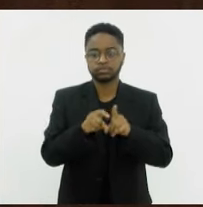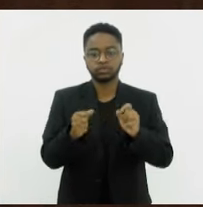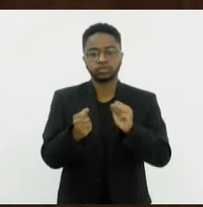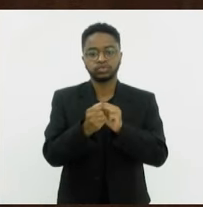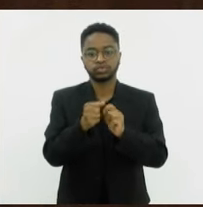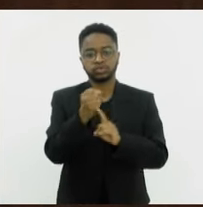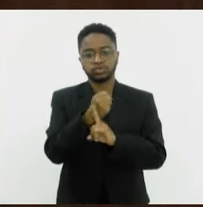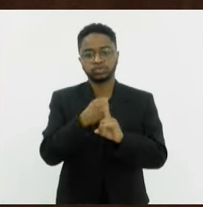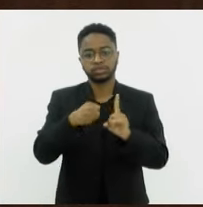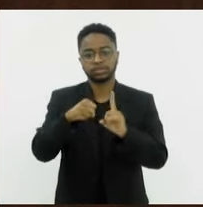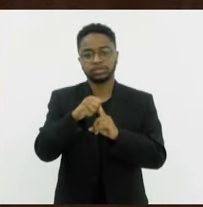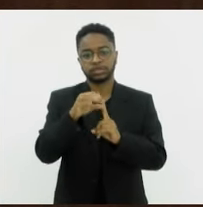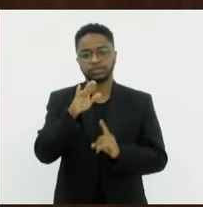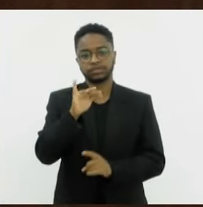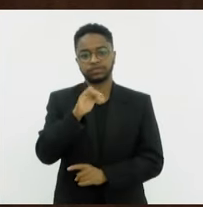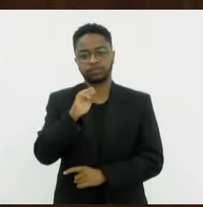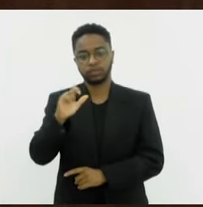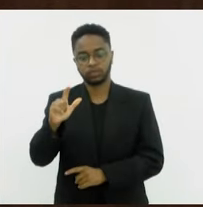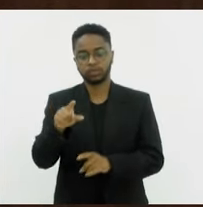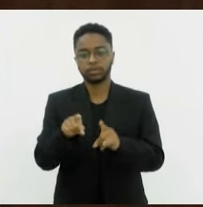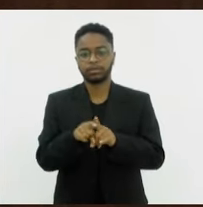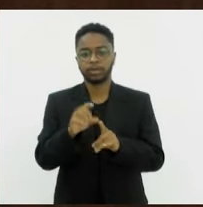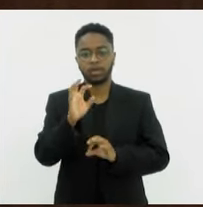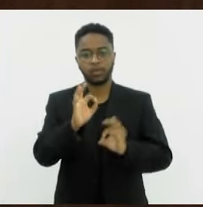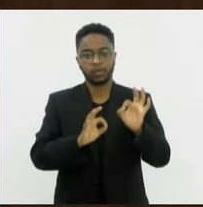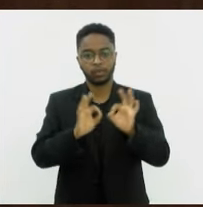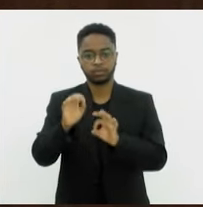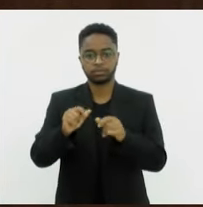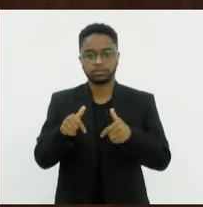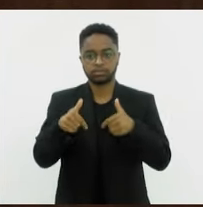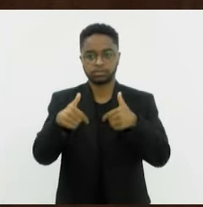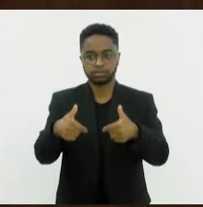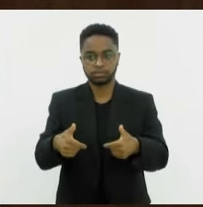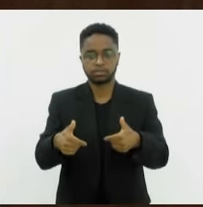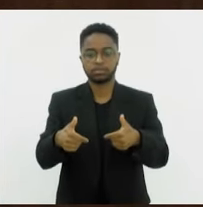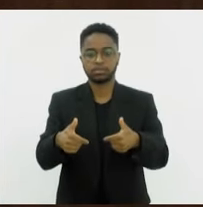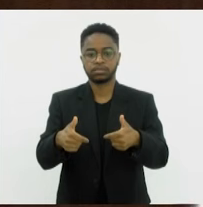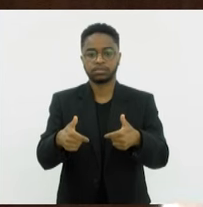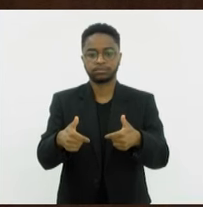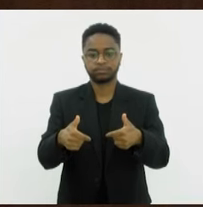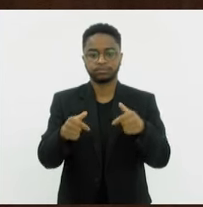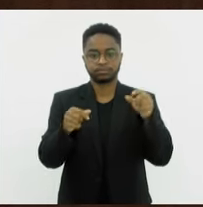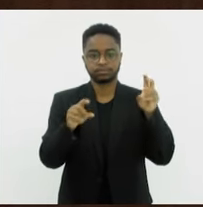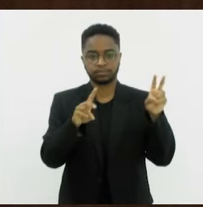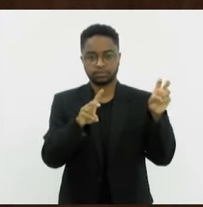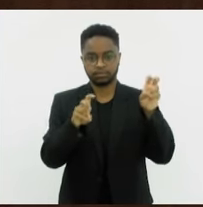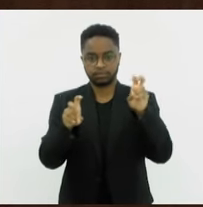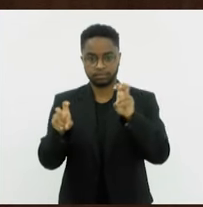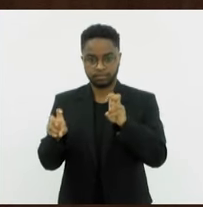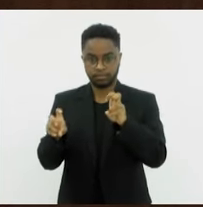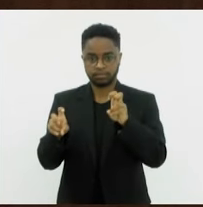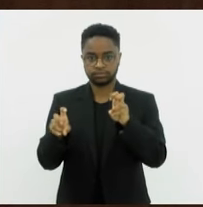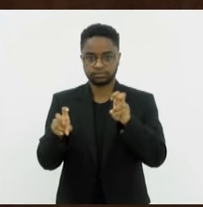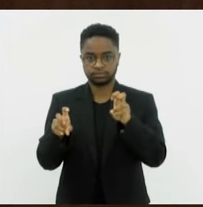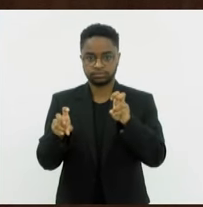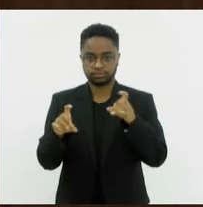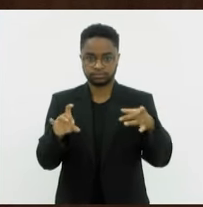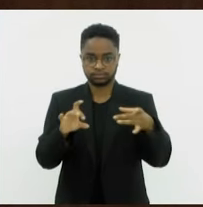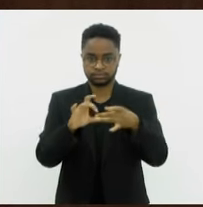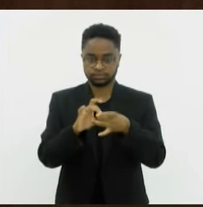civil, com as organizações que atuam diretamente em temas relacionados a esse,